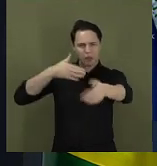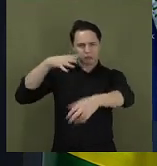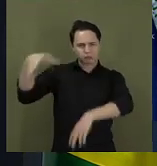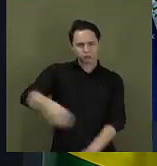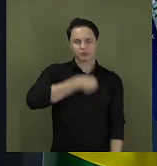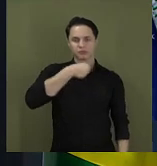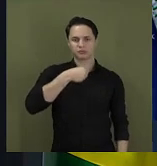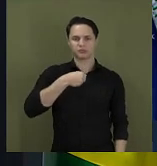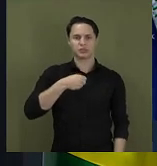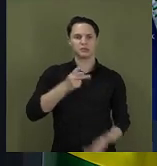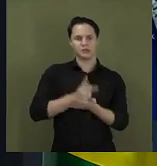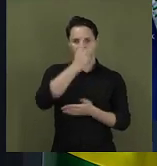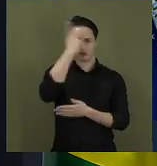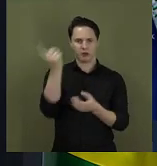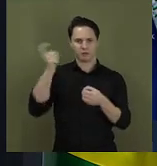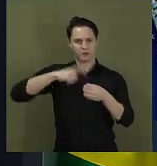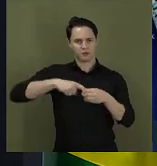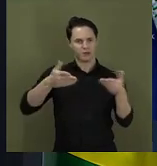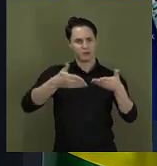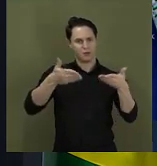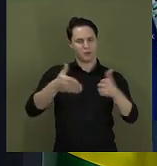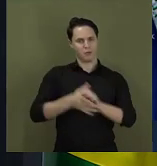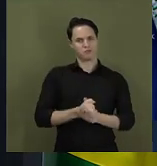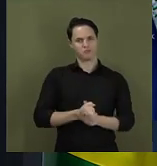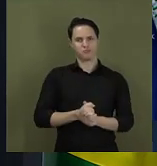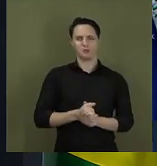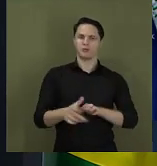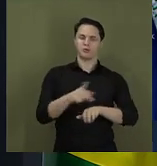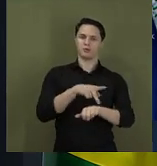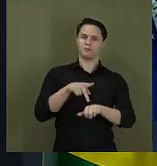E as mesmas pessoas voltando à cena do crime agora. E o